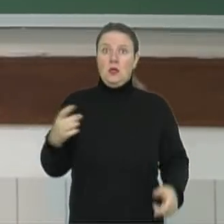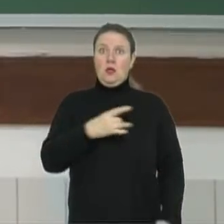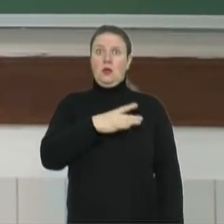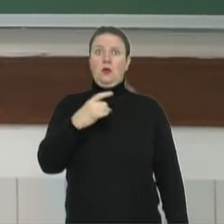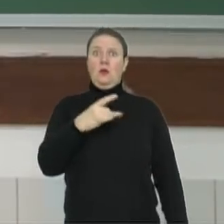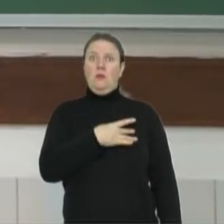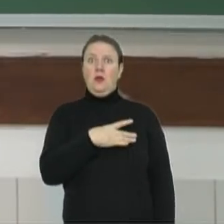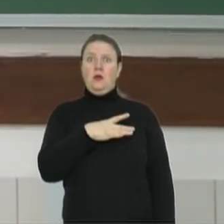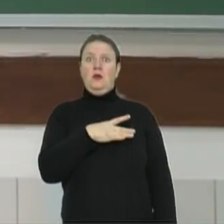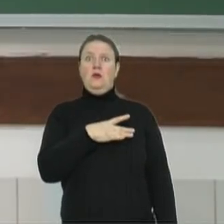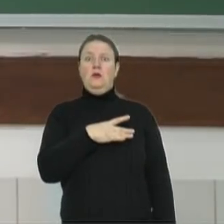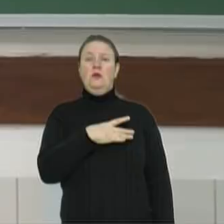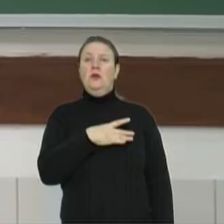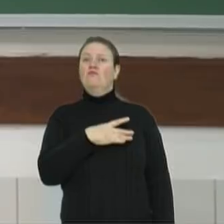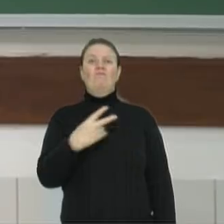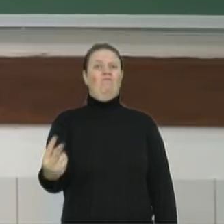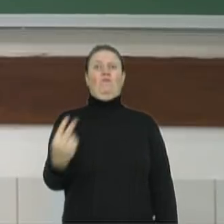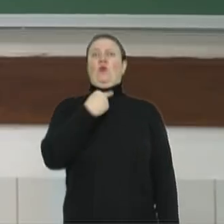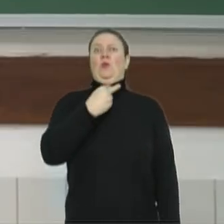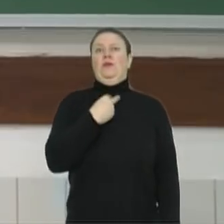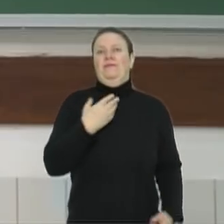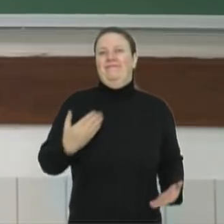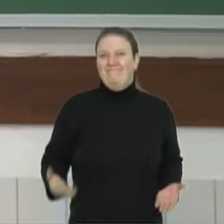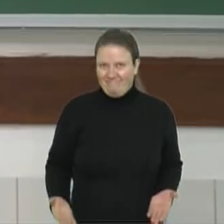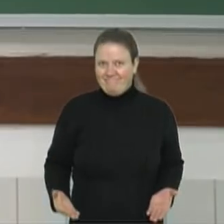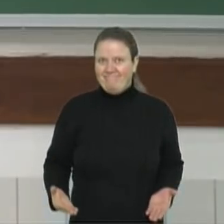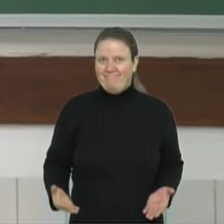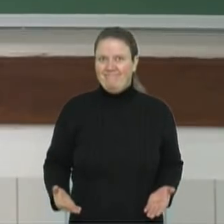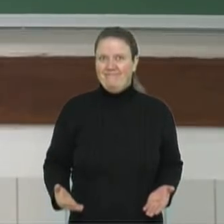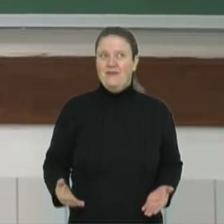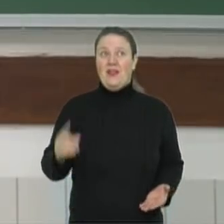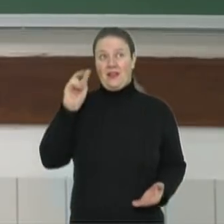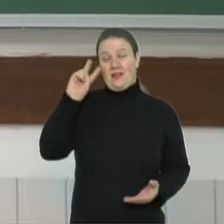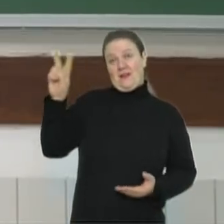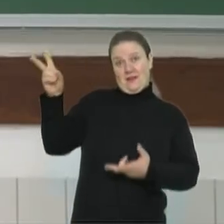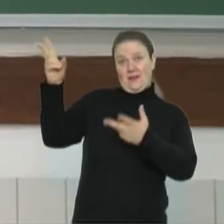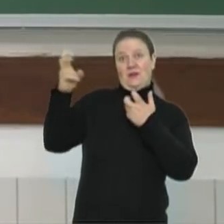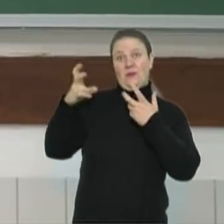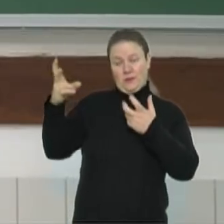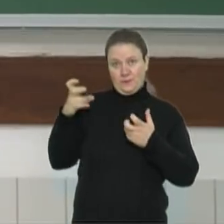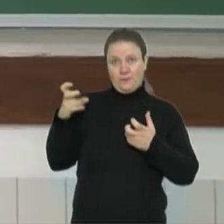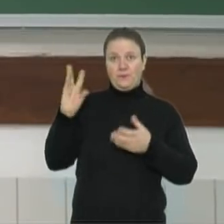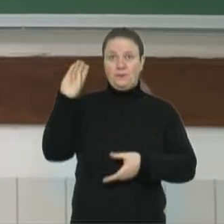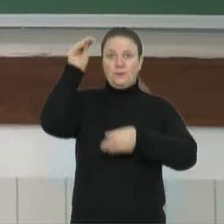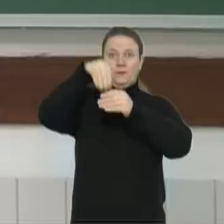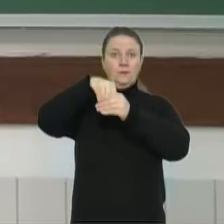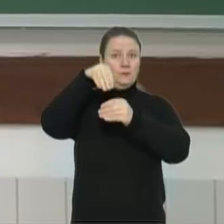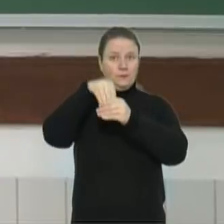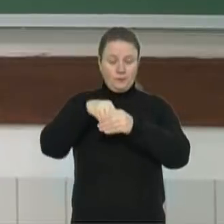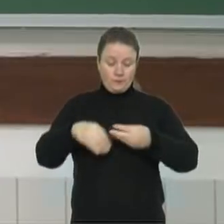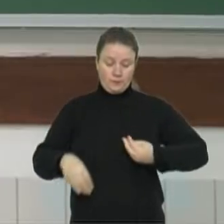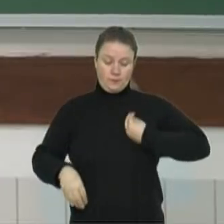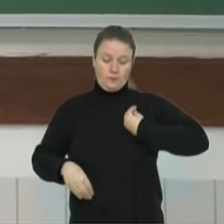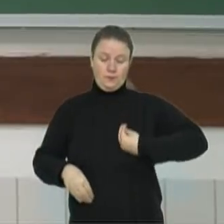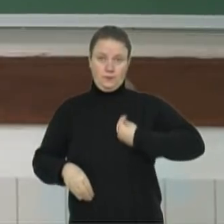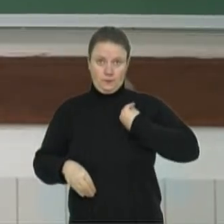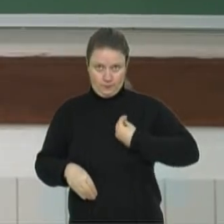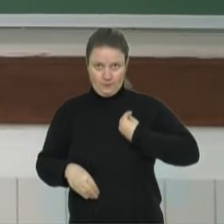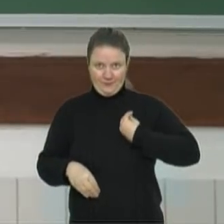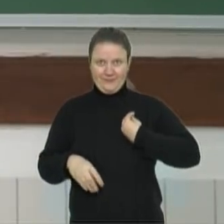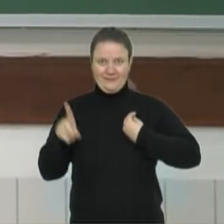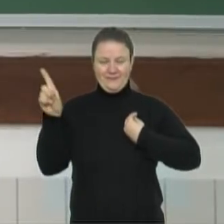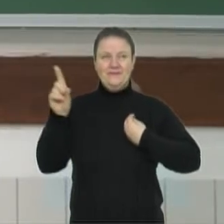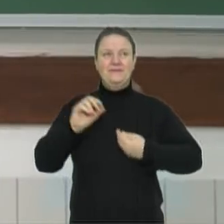poder realizar ao mesmo tempo, perfeito? Então, aqui os pontos principais, dentro desse existencialismo do Heidegger,